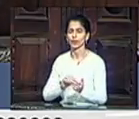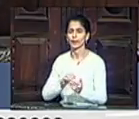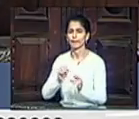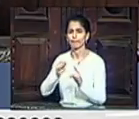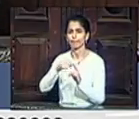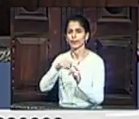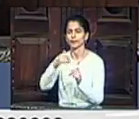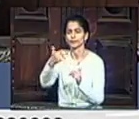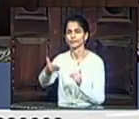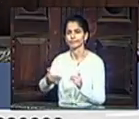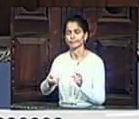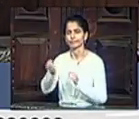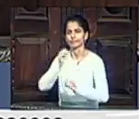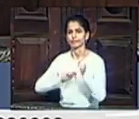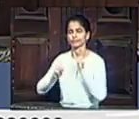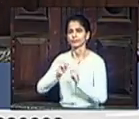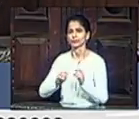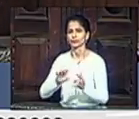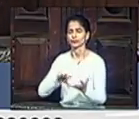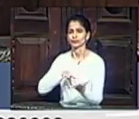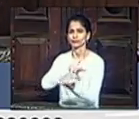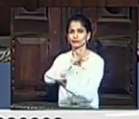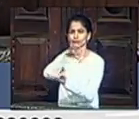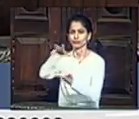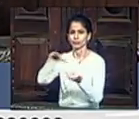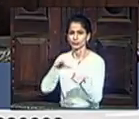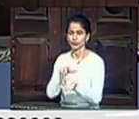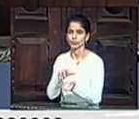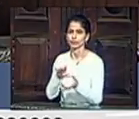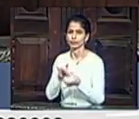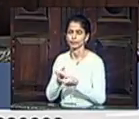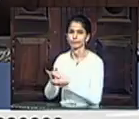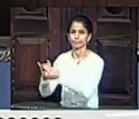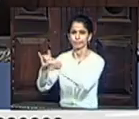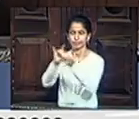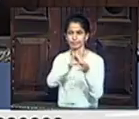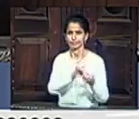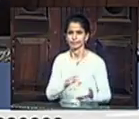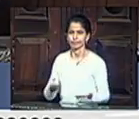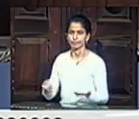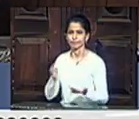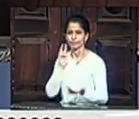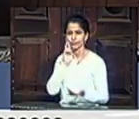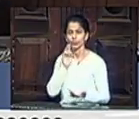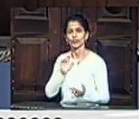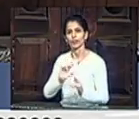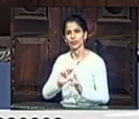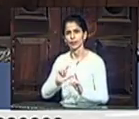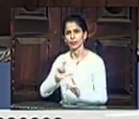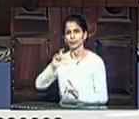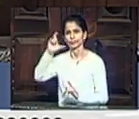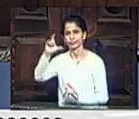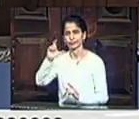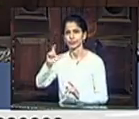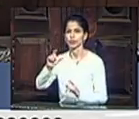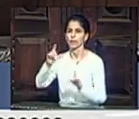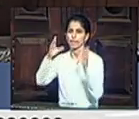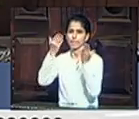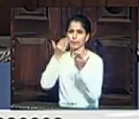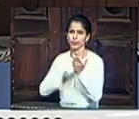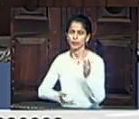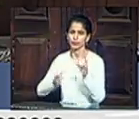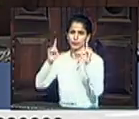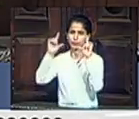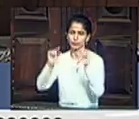prazo, numa economia globalizada como hoje, numa economia que tem a gente, em vez de aumentar, cair a arrecadação.